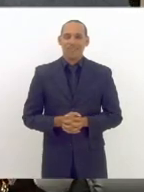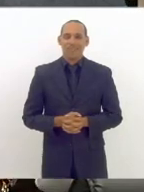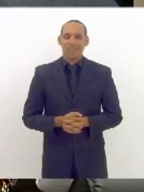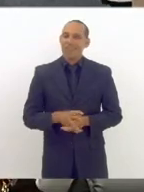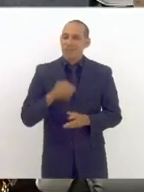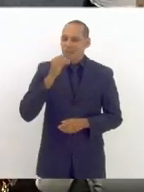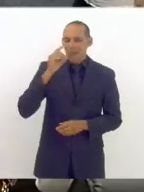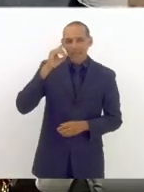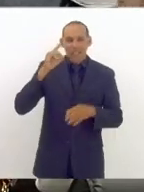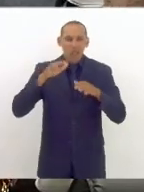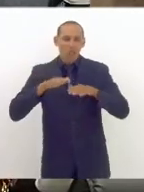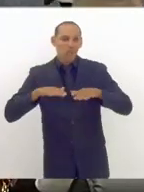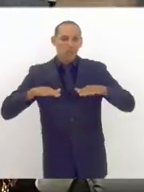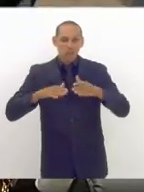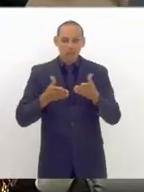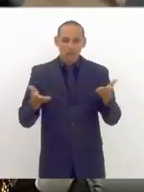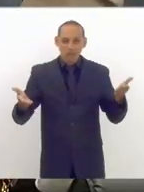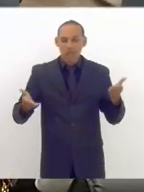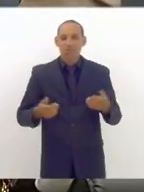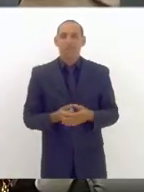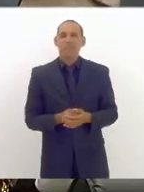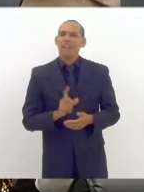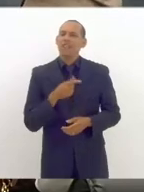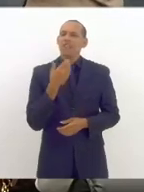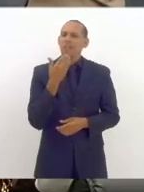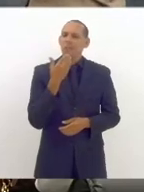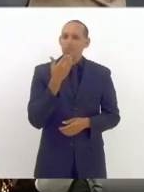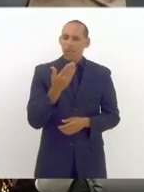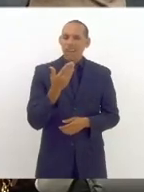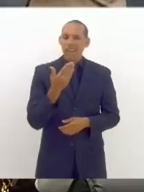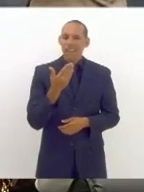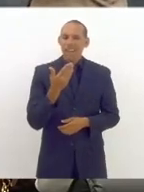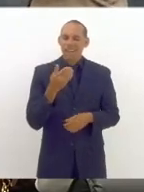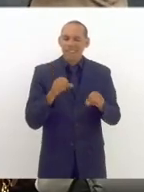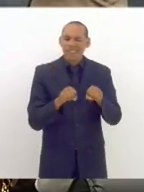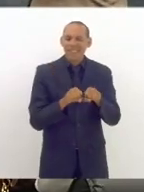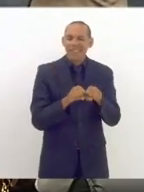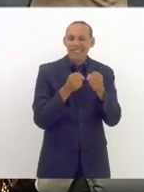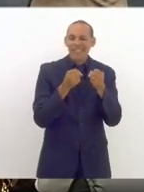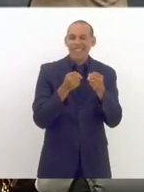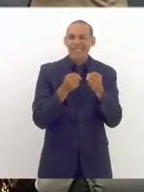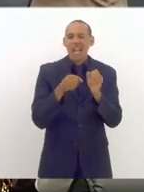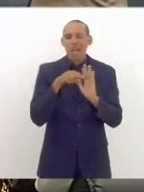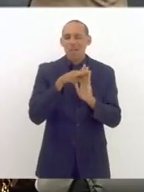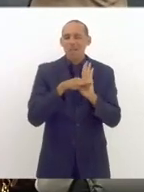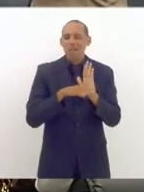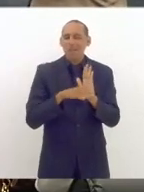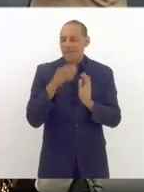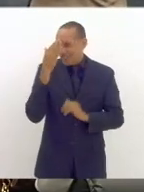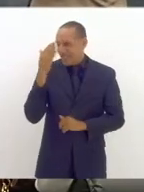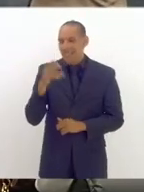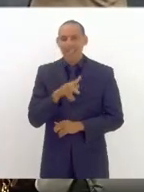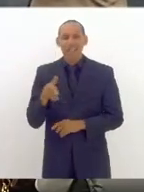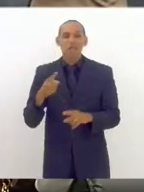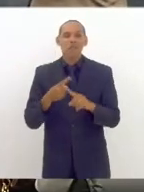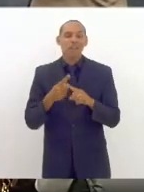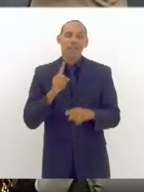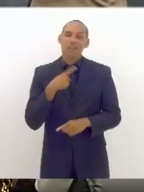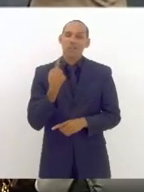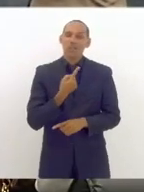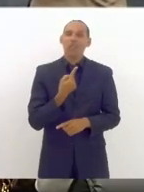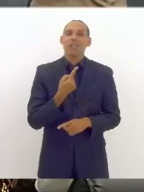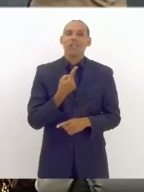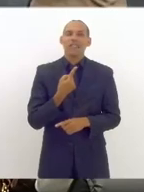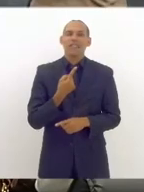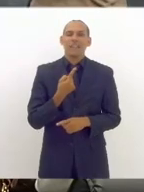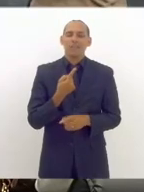Bom dia a todos e todas. A gente pediu essa quebra de protocolo. Presidente, muito obrigada. Porque a gente não podia deixar passar em